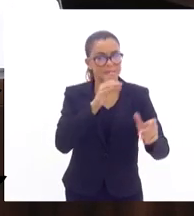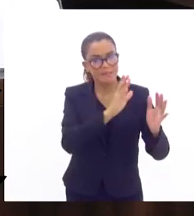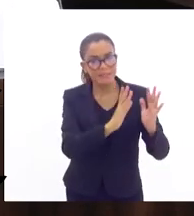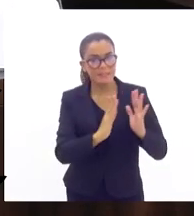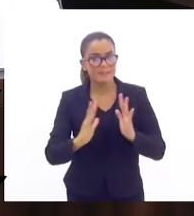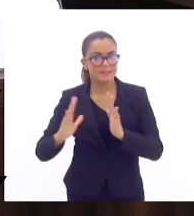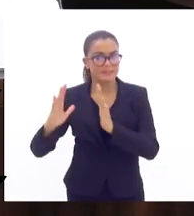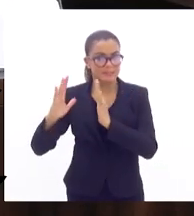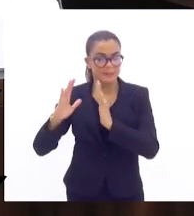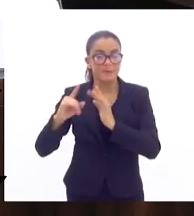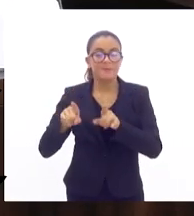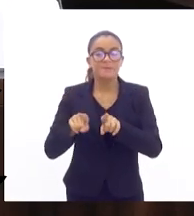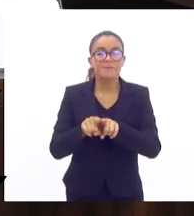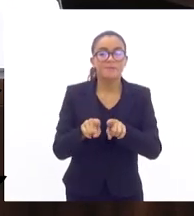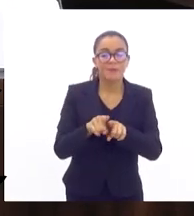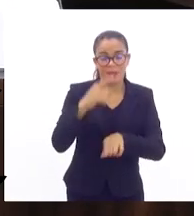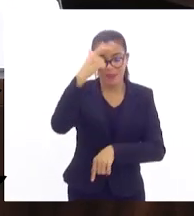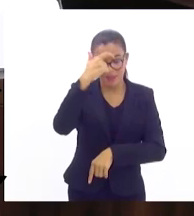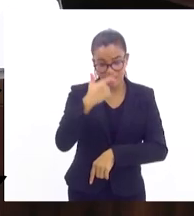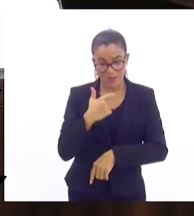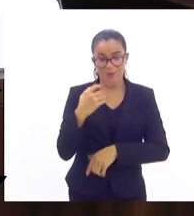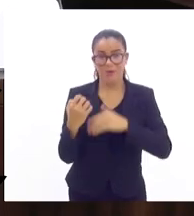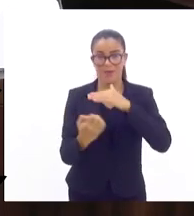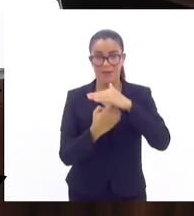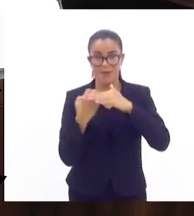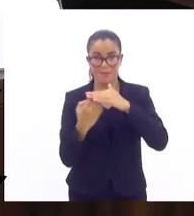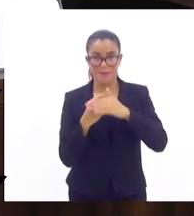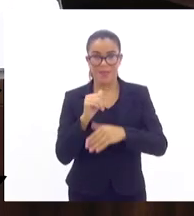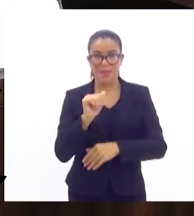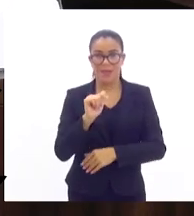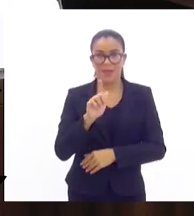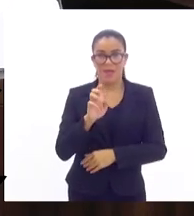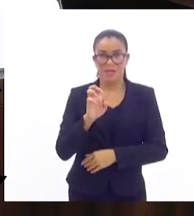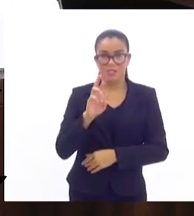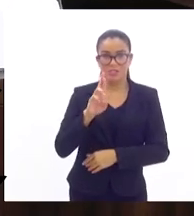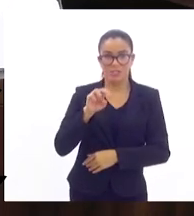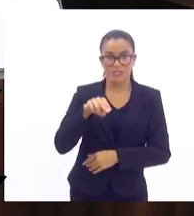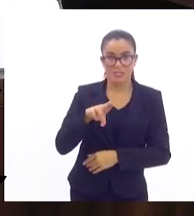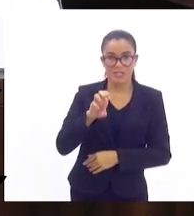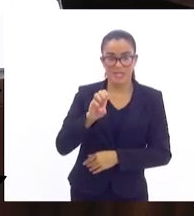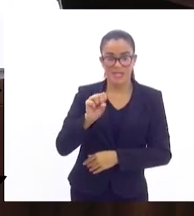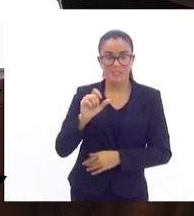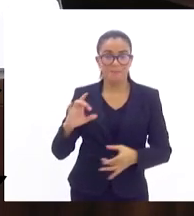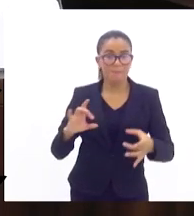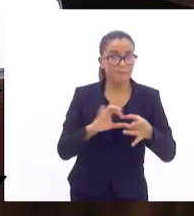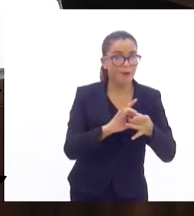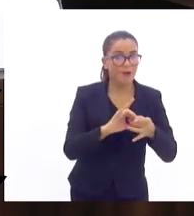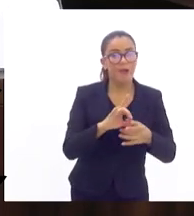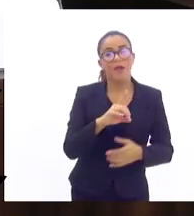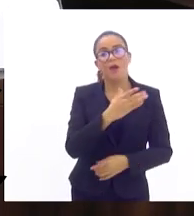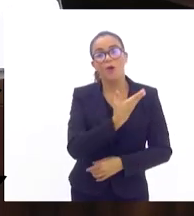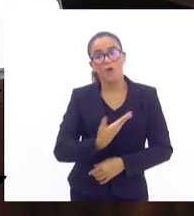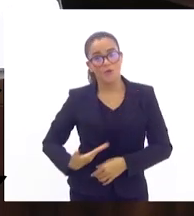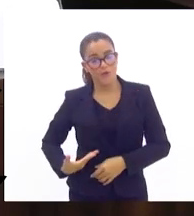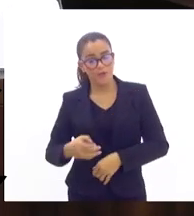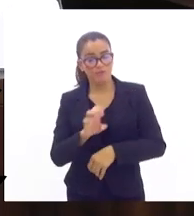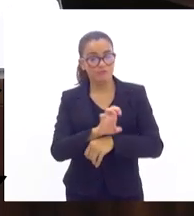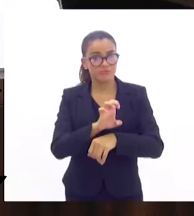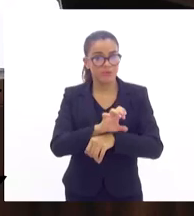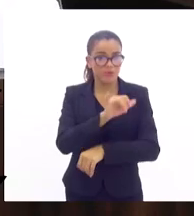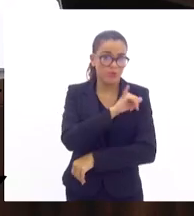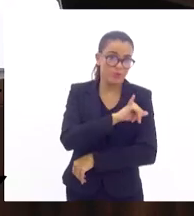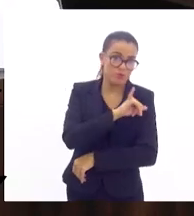Então, apesar da agência reguladora, a Genersa, ser um órgão ligado ao governo do Estado do Rio de Janeiro, então um órgão do governo do